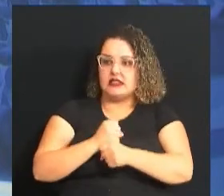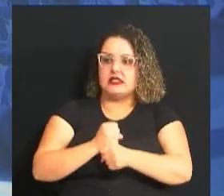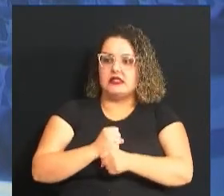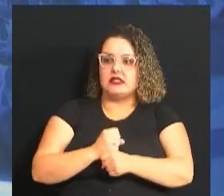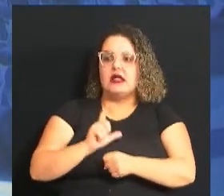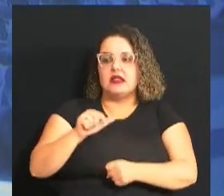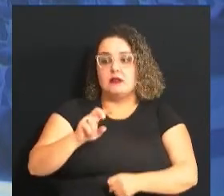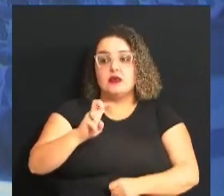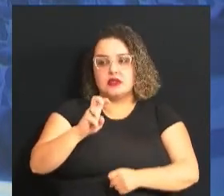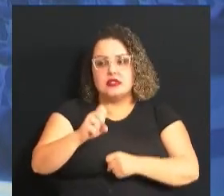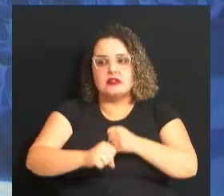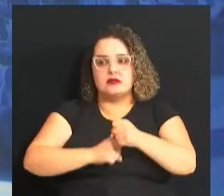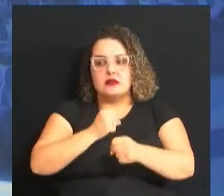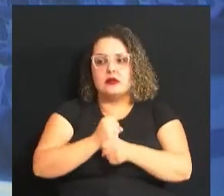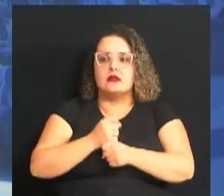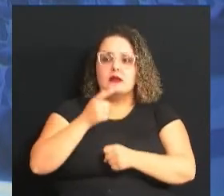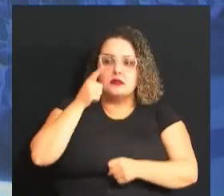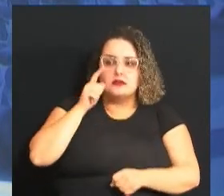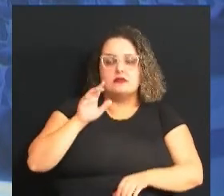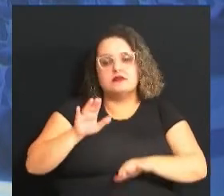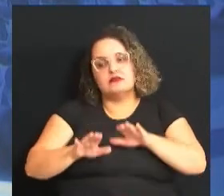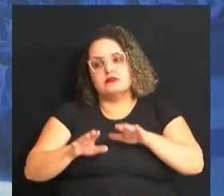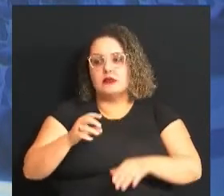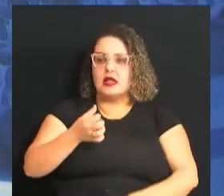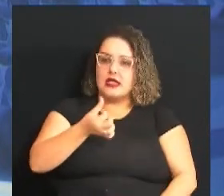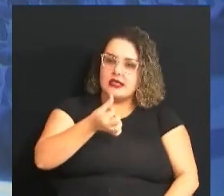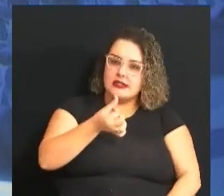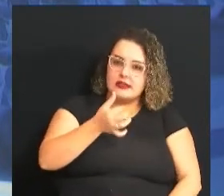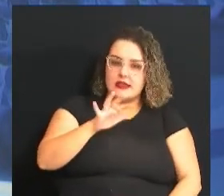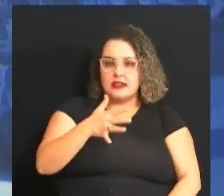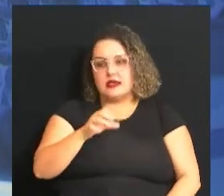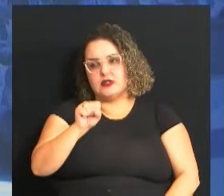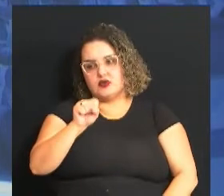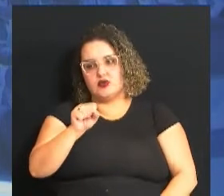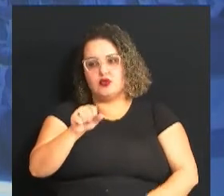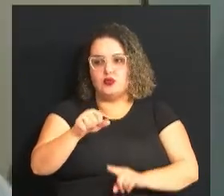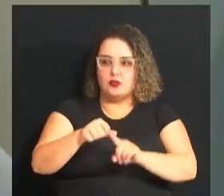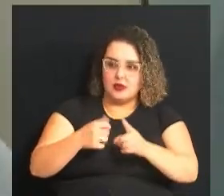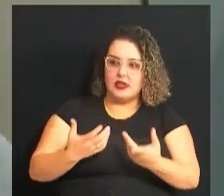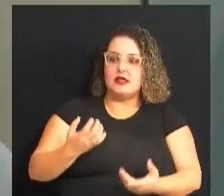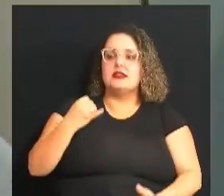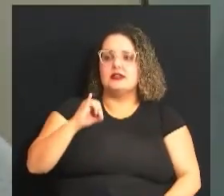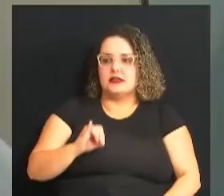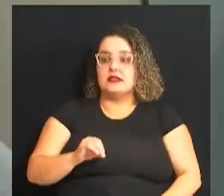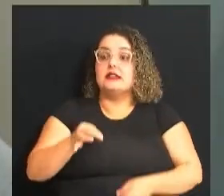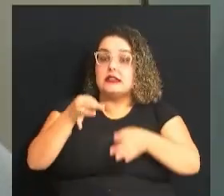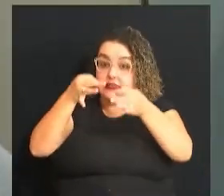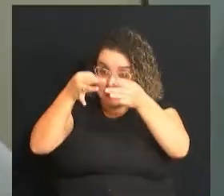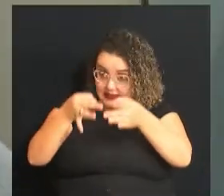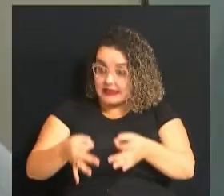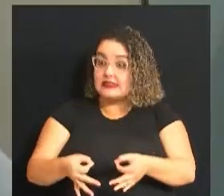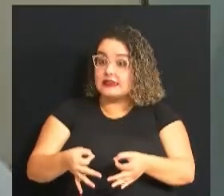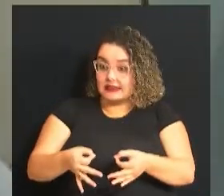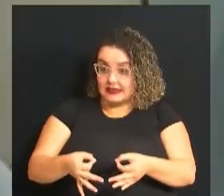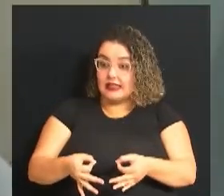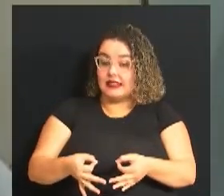gente até consegue ver a cada 6, 8 meses, se o paciente seguir as orientações.